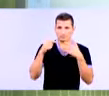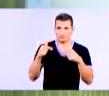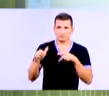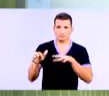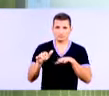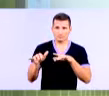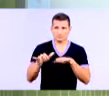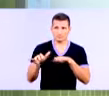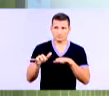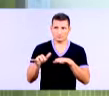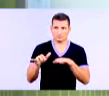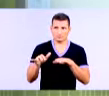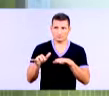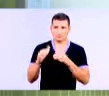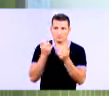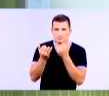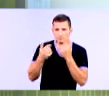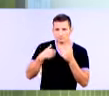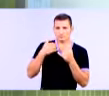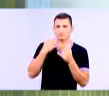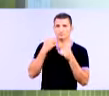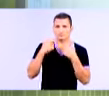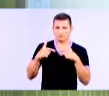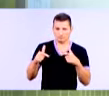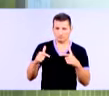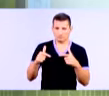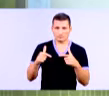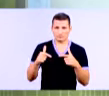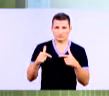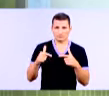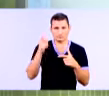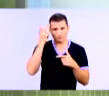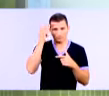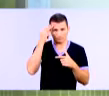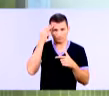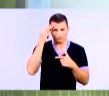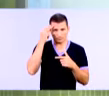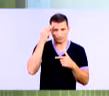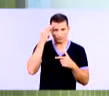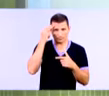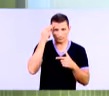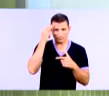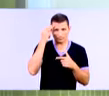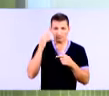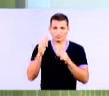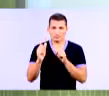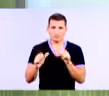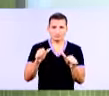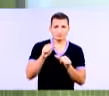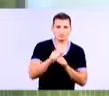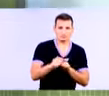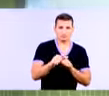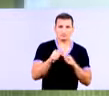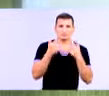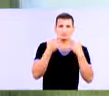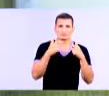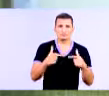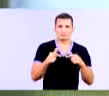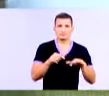mais parecida com a minha linguagem natural, desculpa aqui, mais parecida com a minha linguagem natural, e transformar para a linguagem de programação.